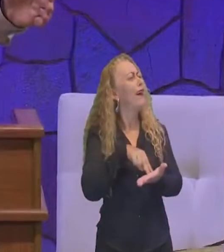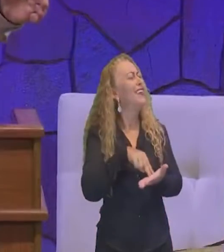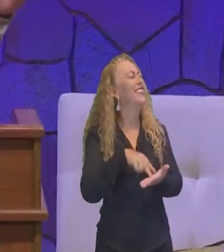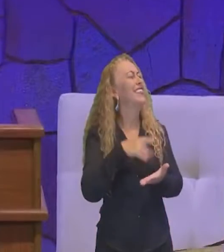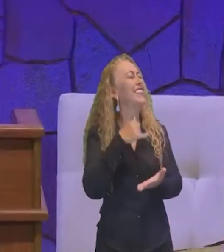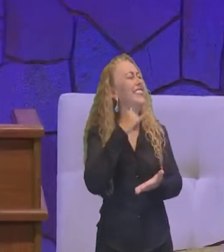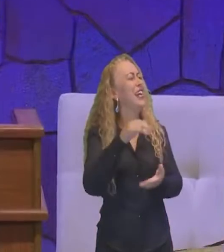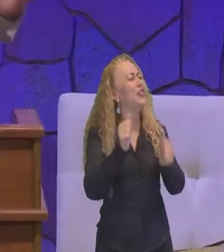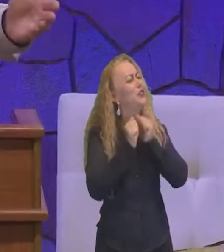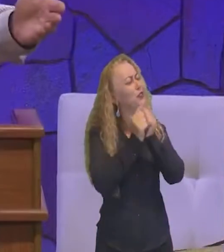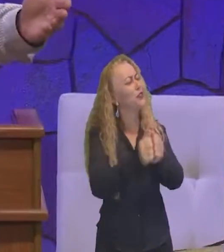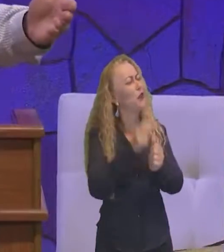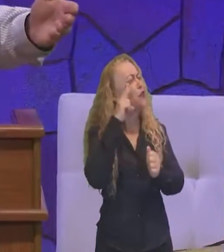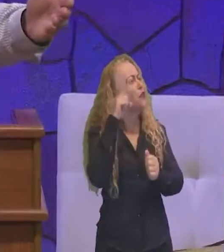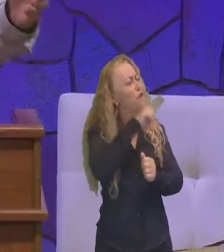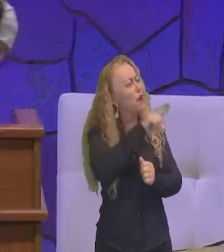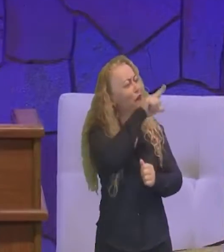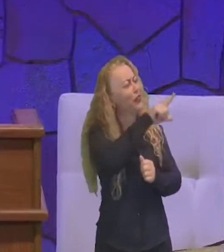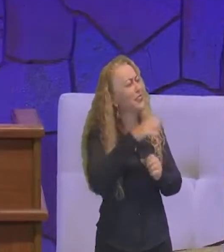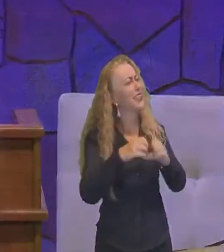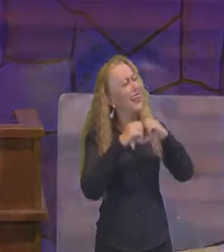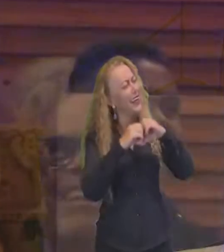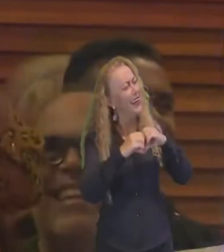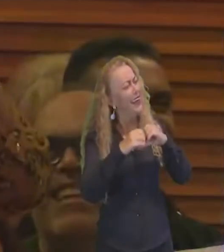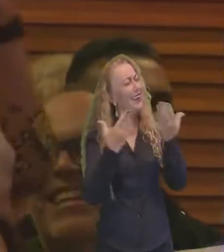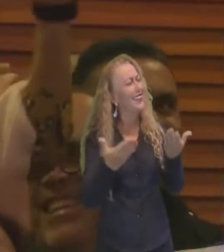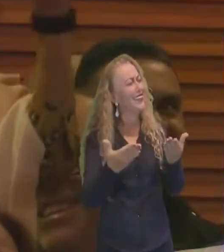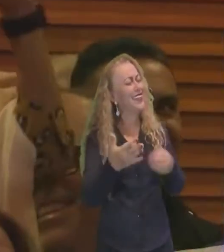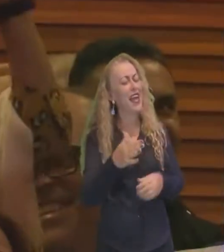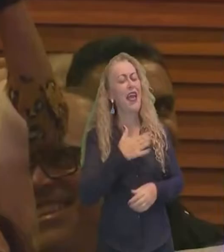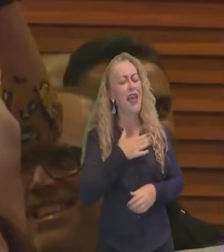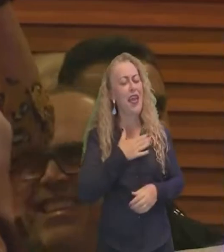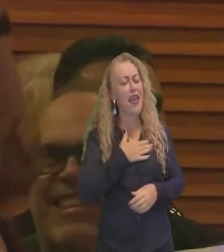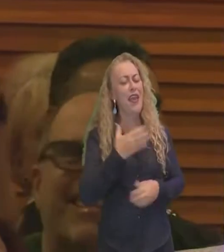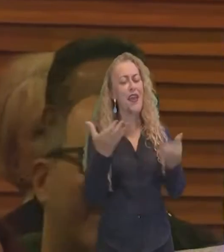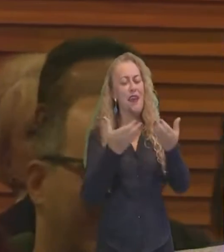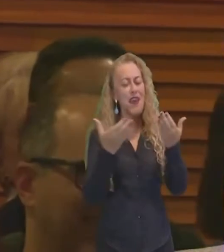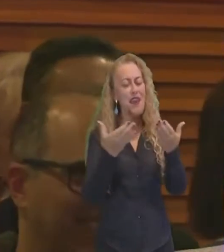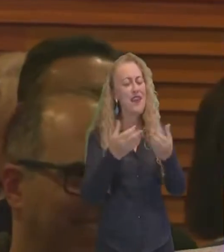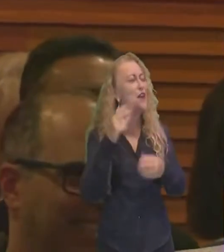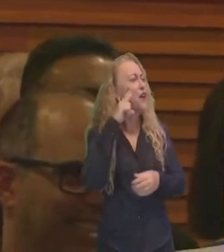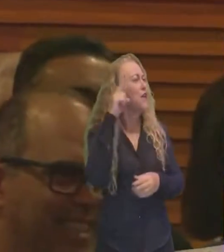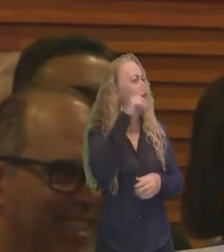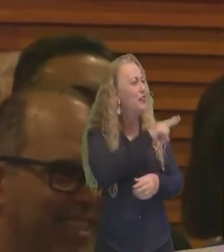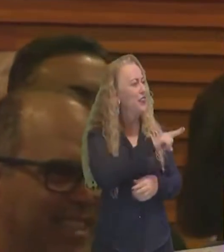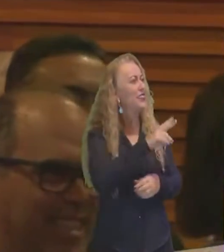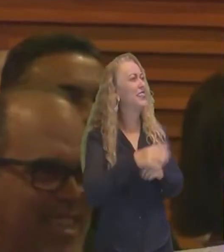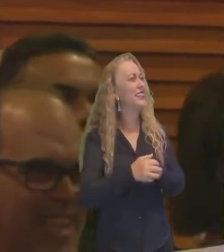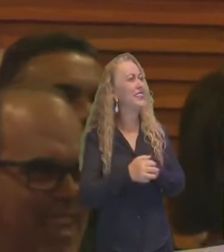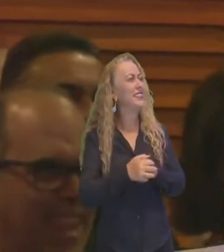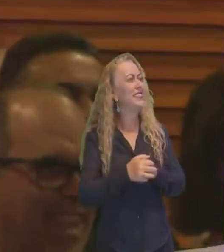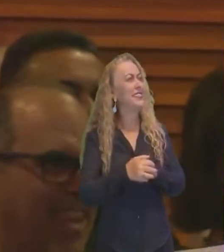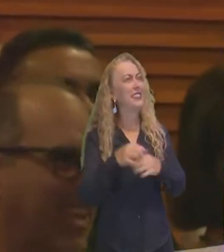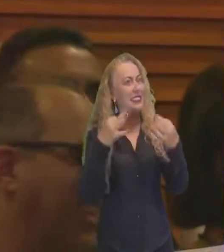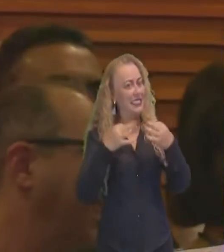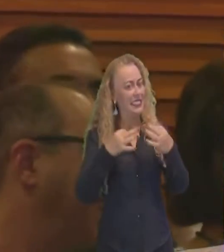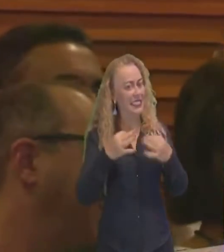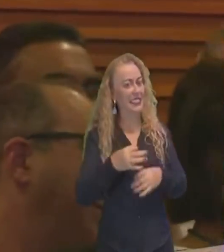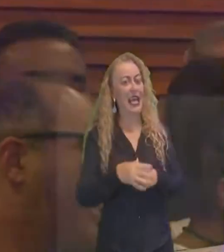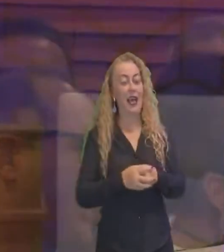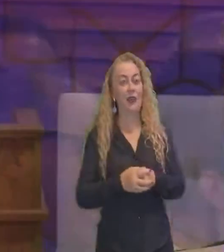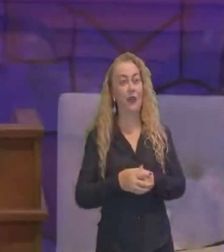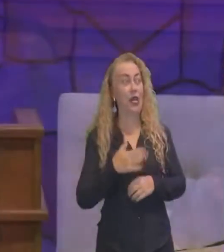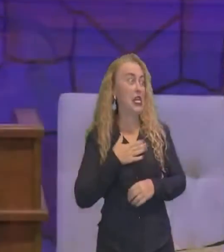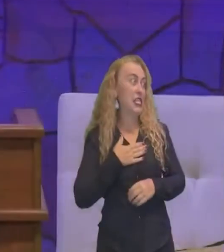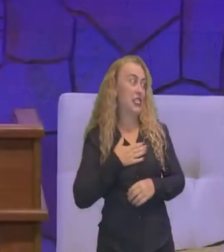perto de mim para eu olhar para você, porque eu vou pregando e olhando para ela, para ver se está dando certo ou errado, né,